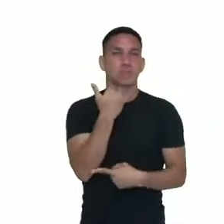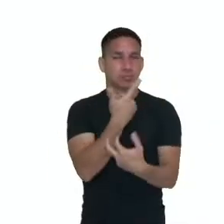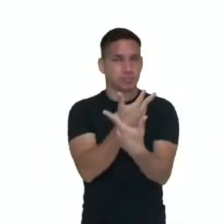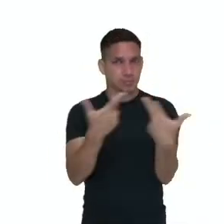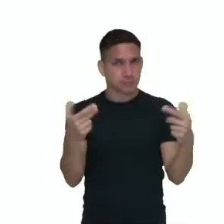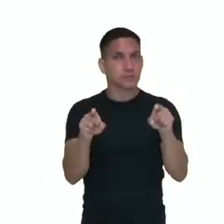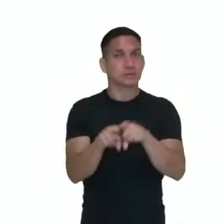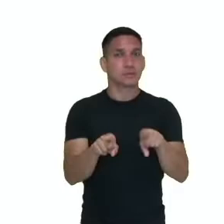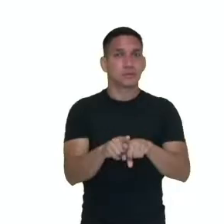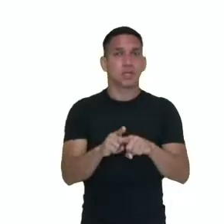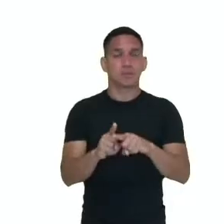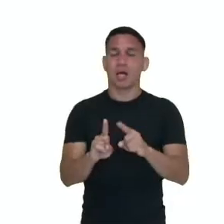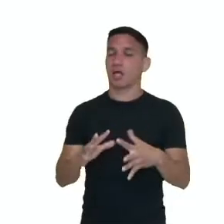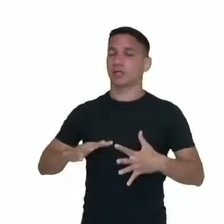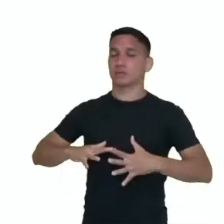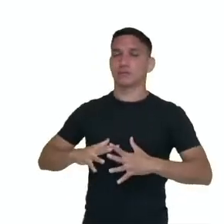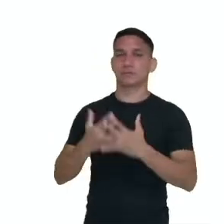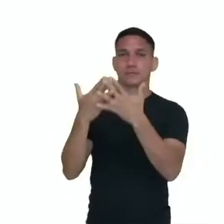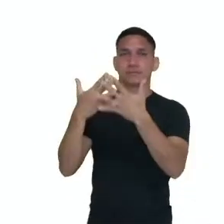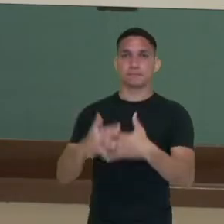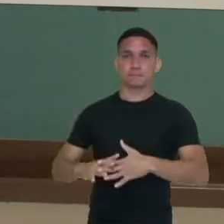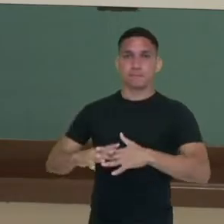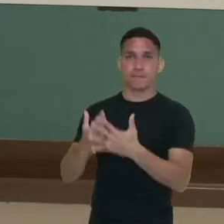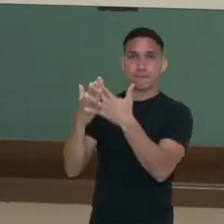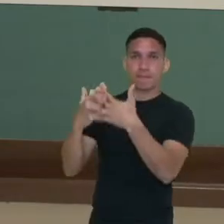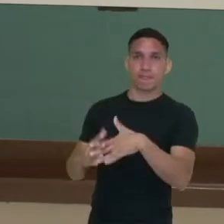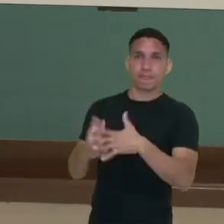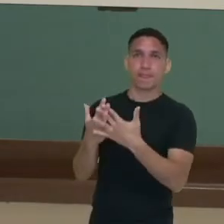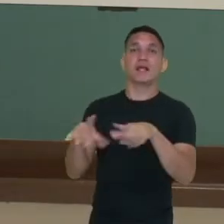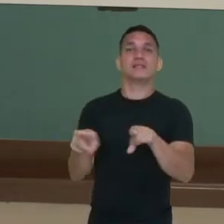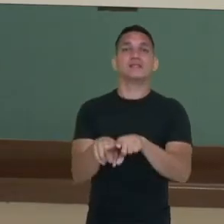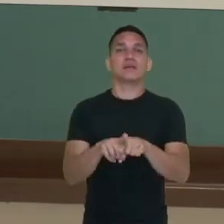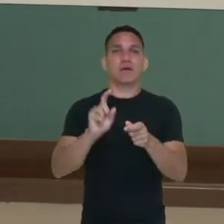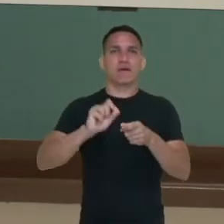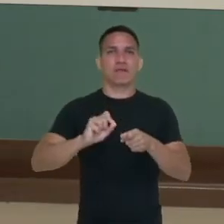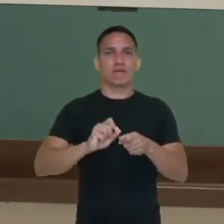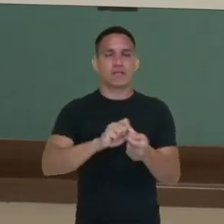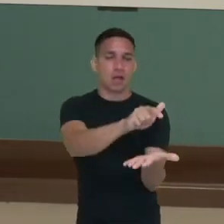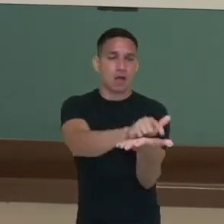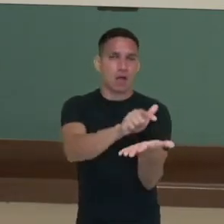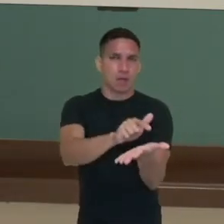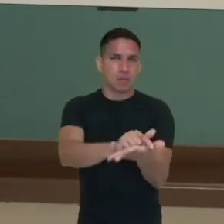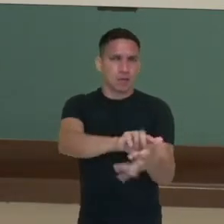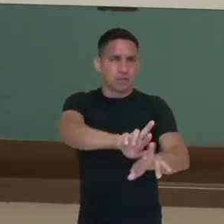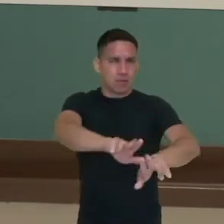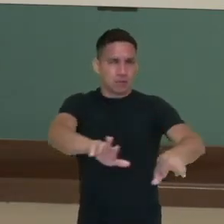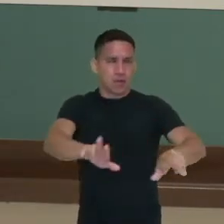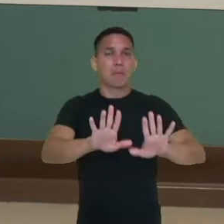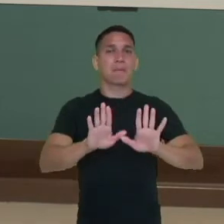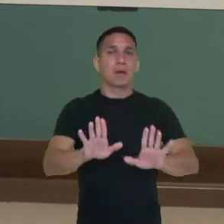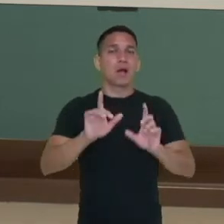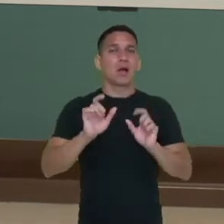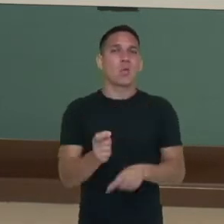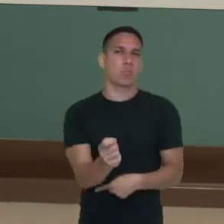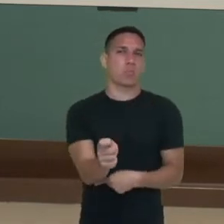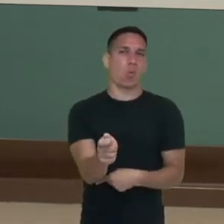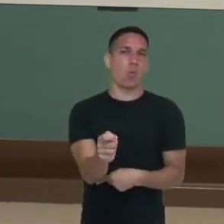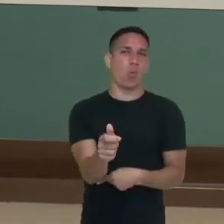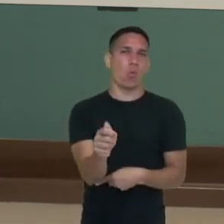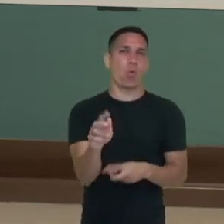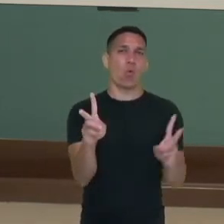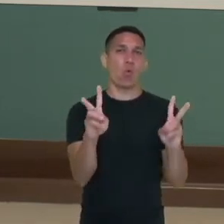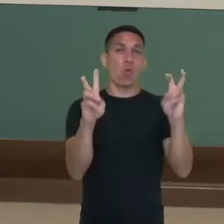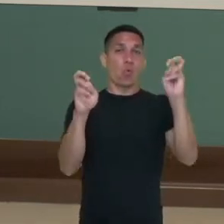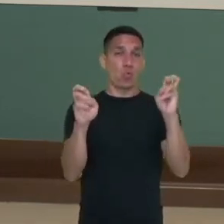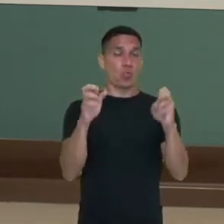temos a indústria têxtil, também a de produção de papel e celulose e assim por diante. Mas é relativamente pouco comparado